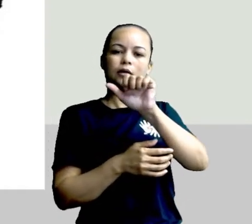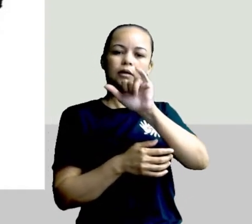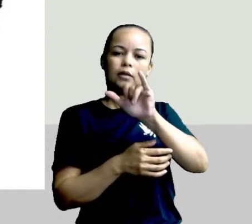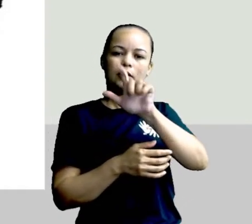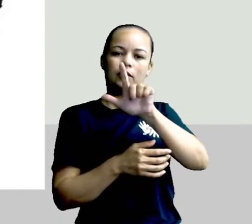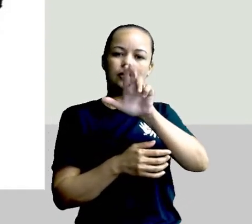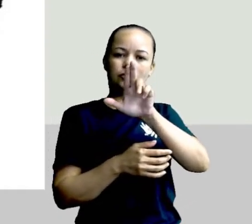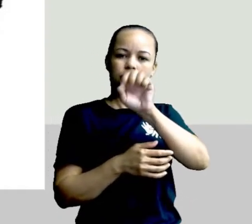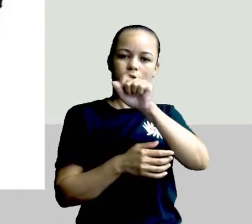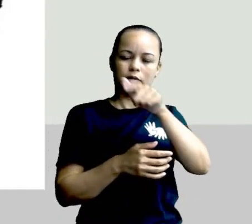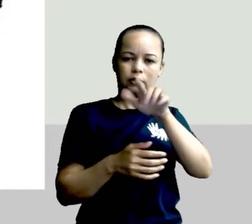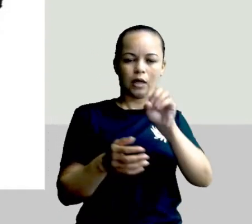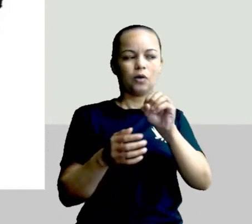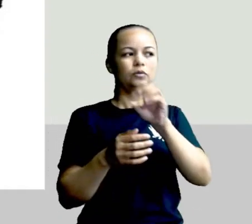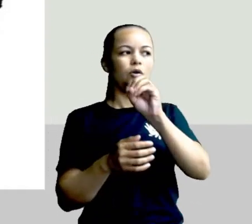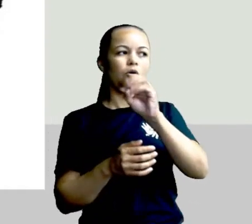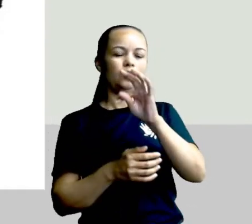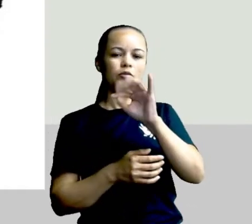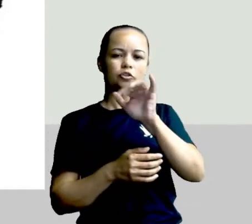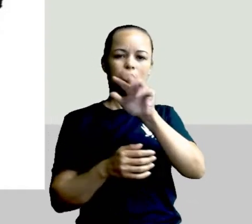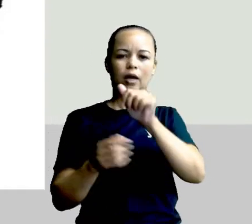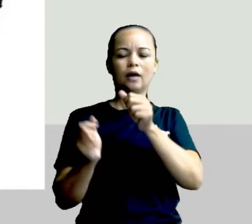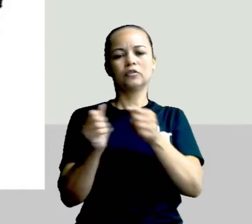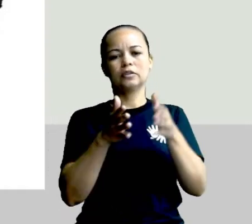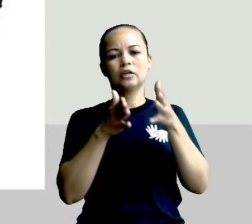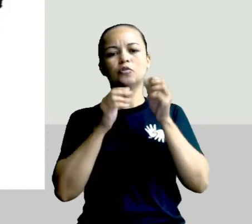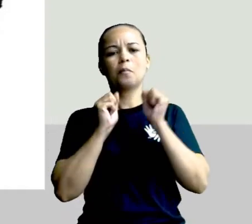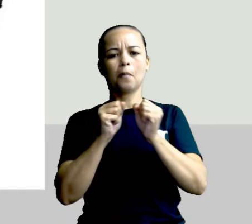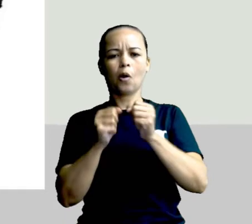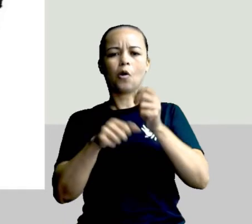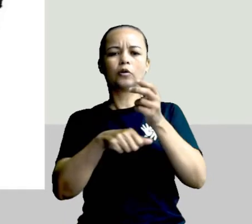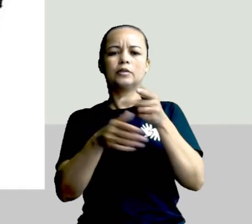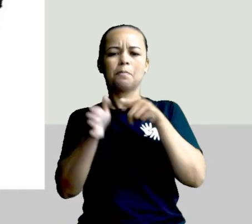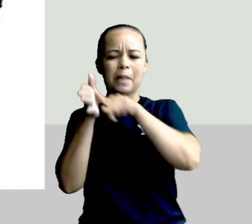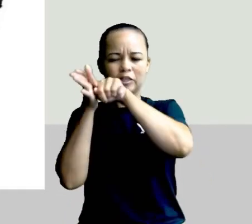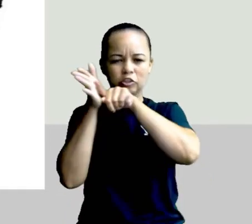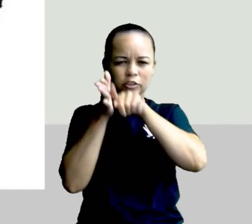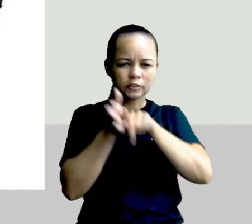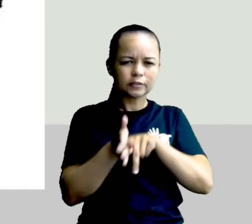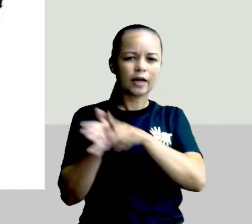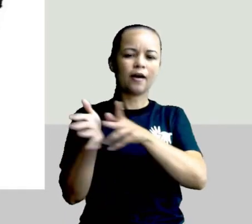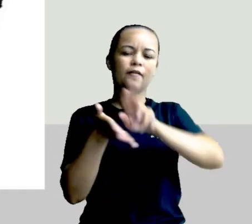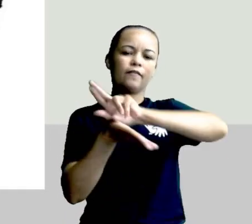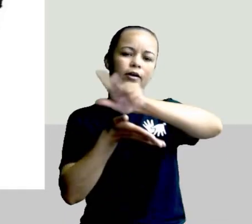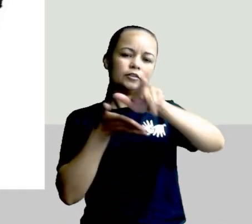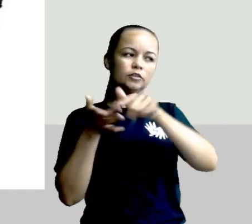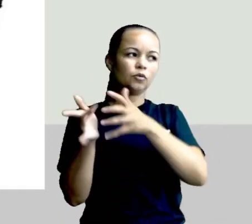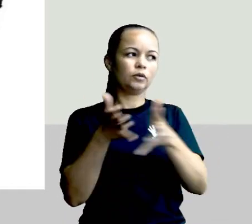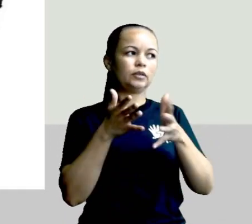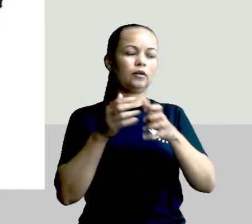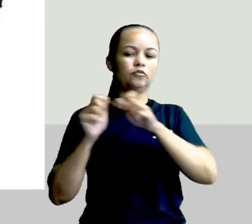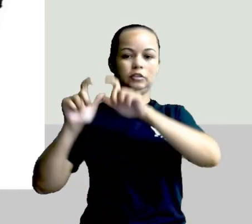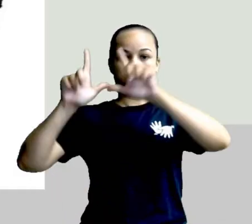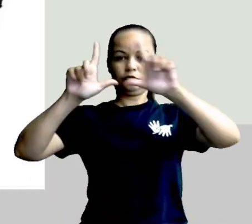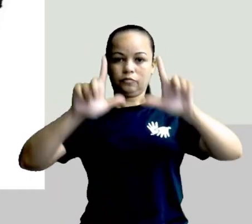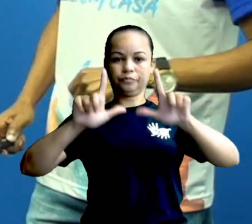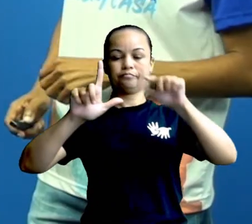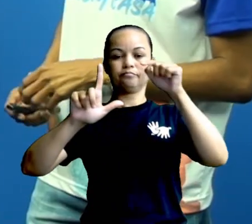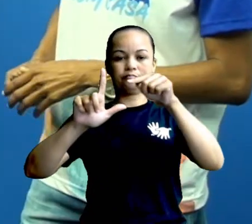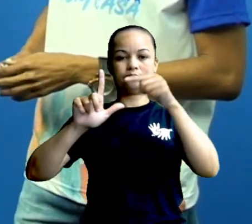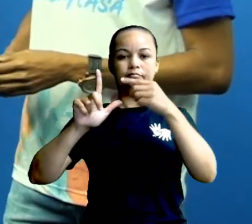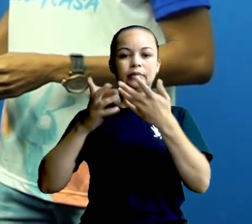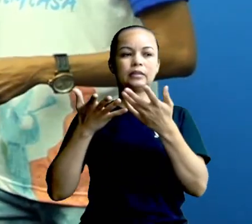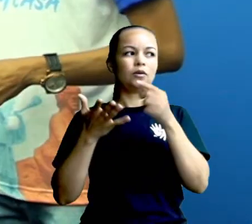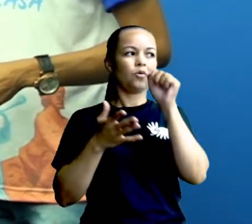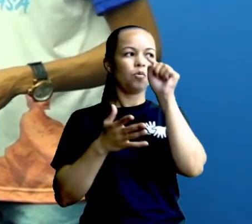de ótica, o que vocês vão ver aí? Isso aqui, essa figura aqui tem muito na internet também, tá? Você pode pesquisar mais sobre ilusão de ótica. Vocês vão olhar, volta aqui um pouquinho para mim,